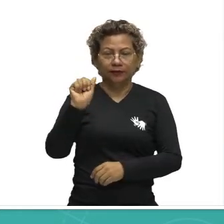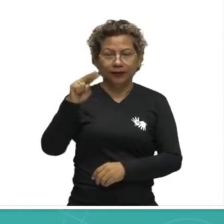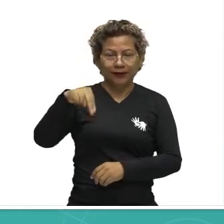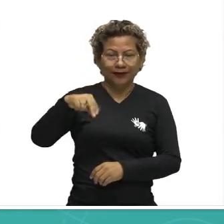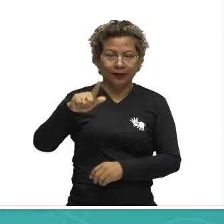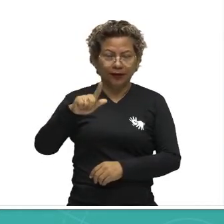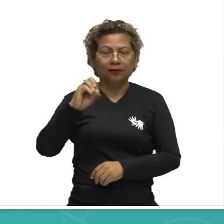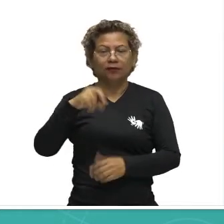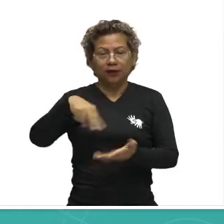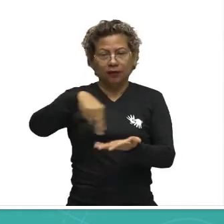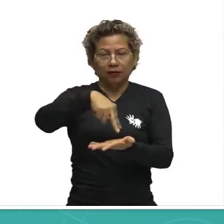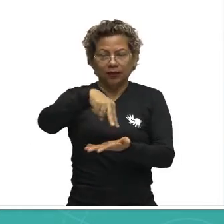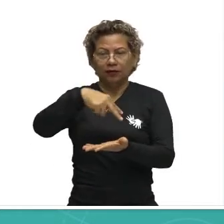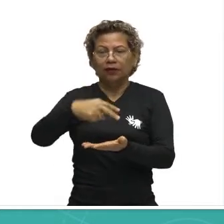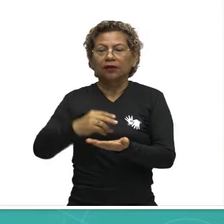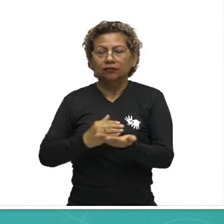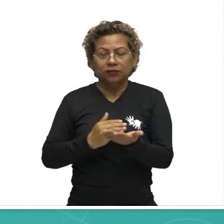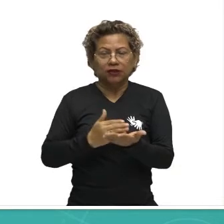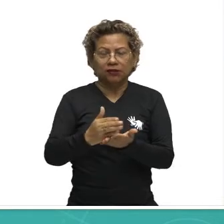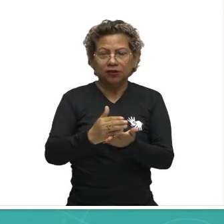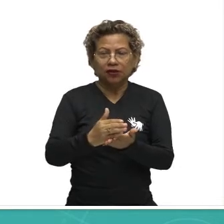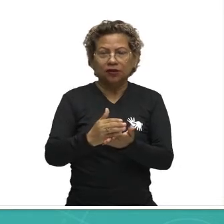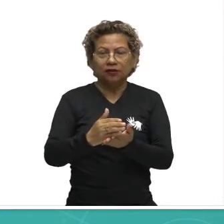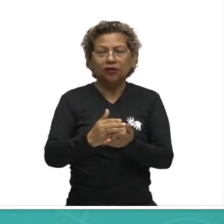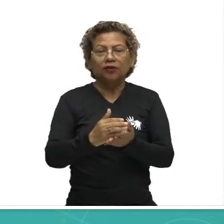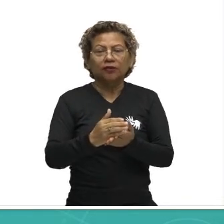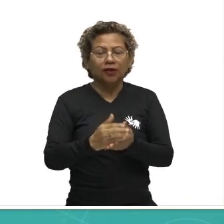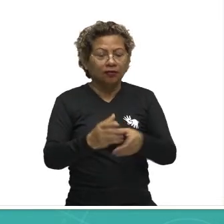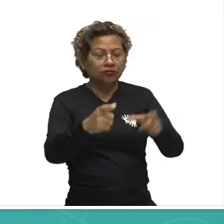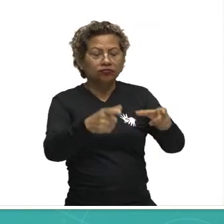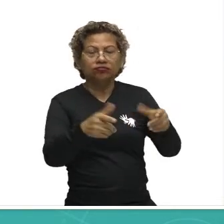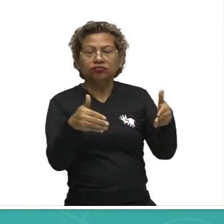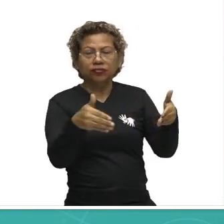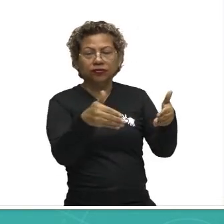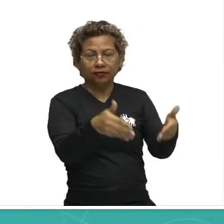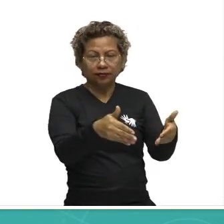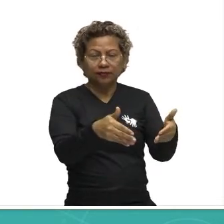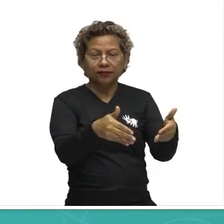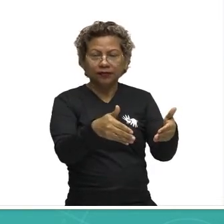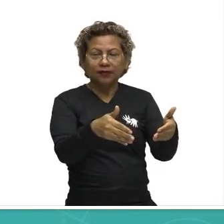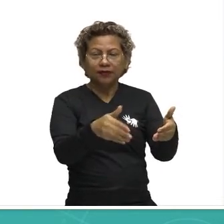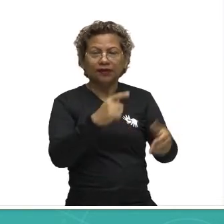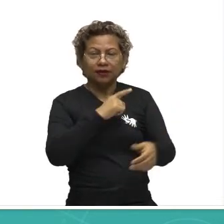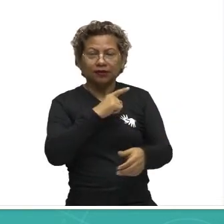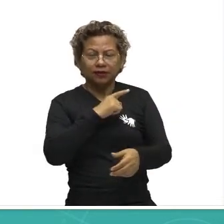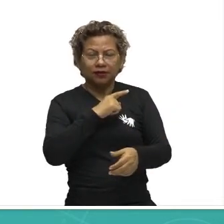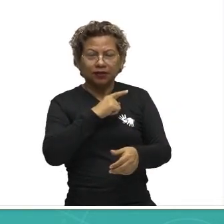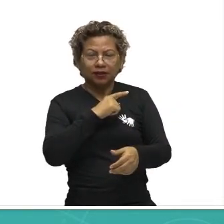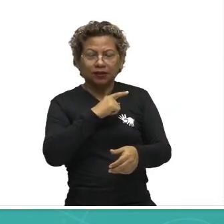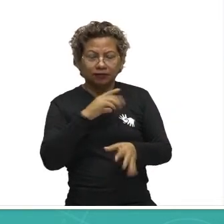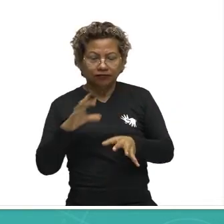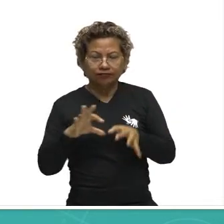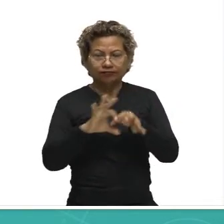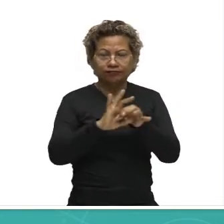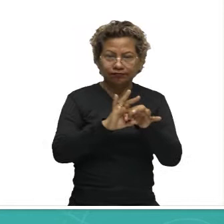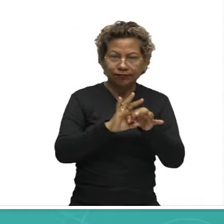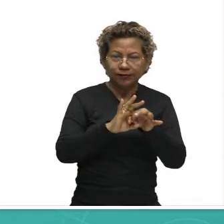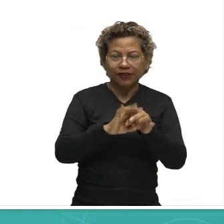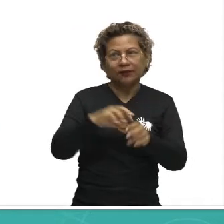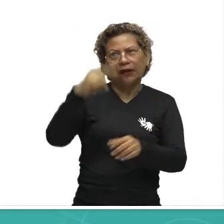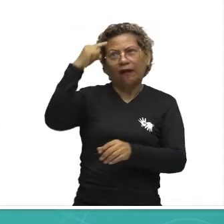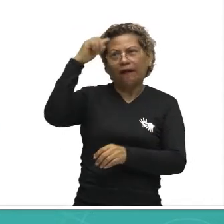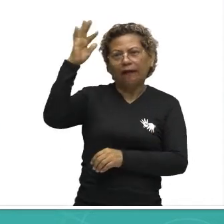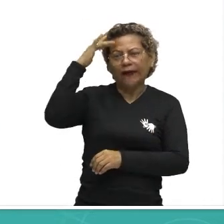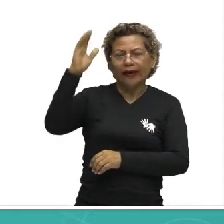tango é uma dança que surgiu nos subúrbios de Buenos Aires. Inicialmente acreditavam que ele estava ligado aos cabarés e